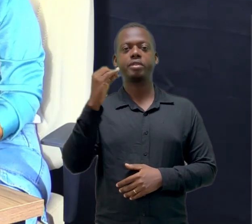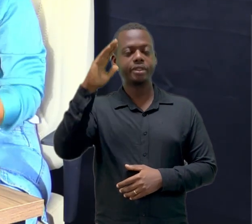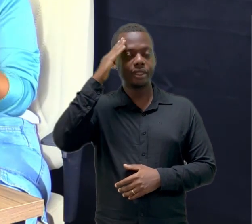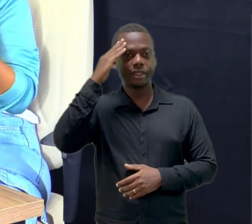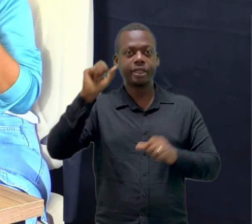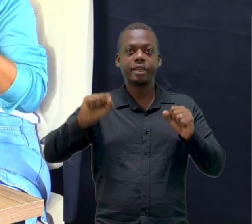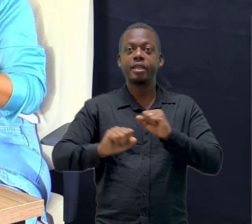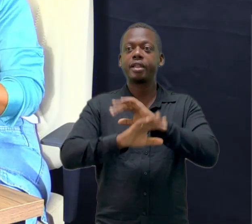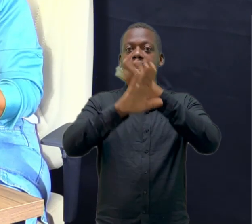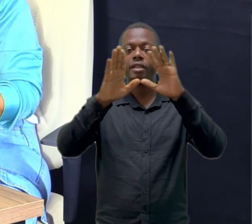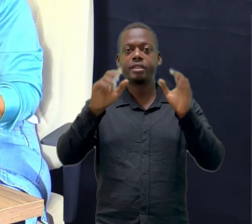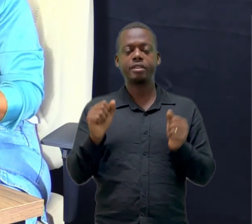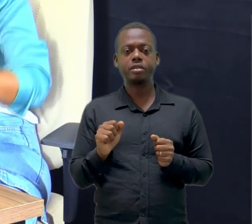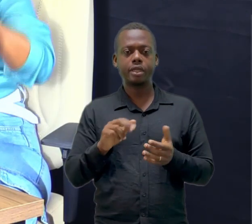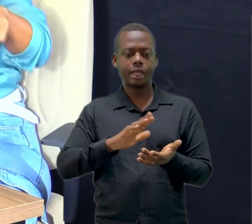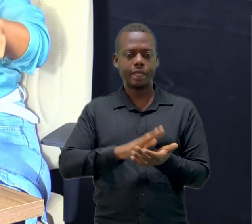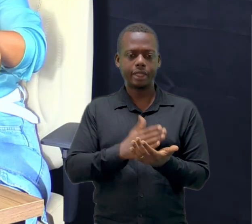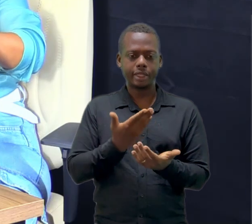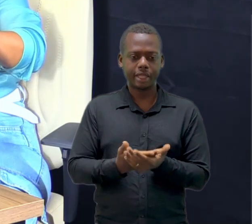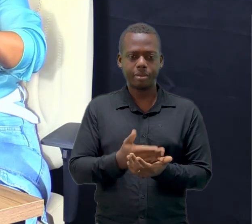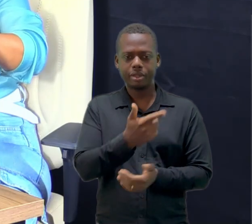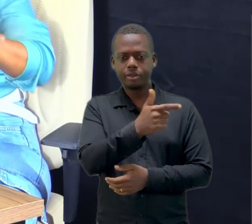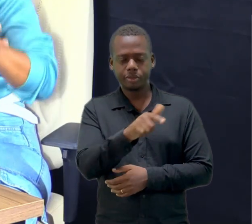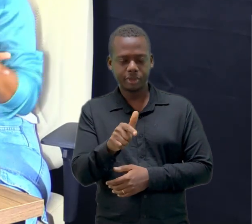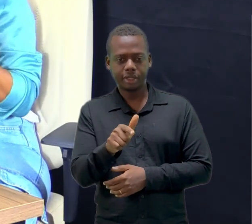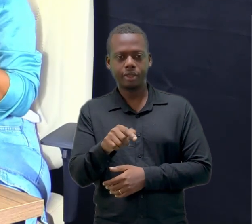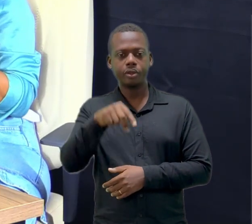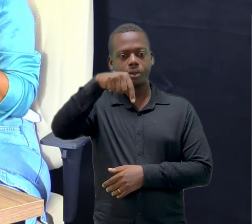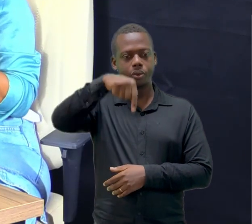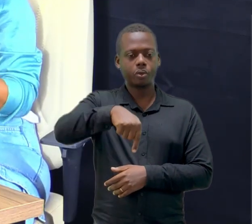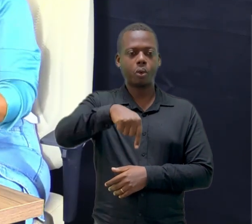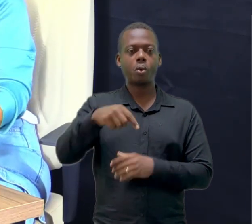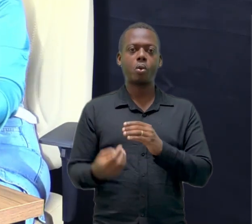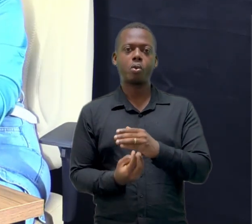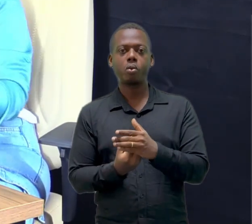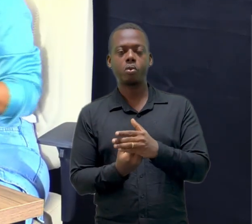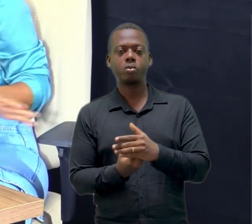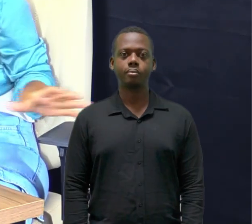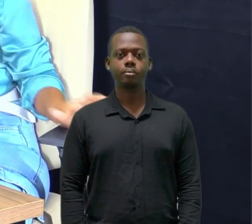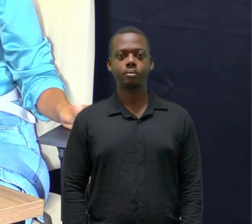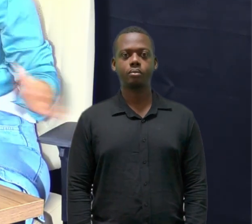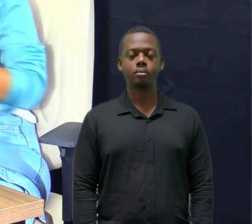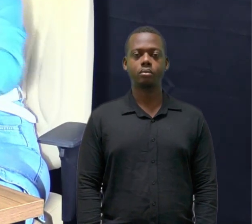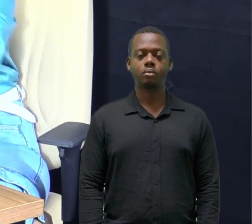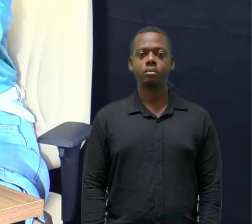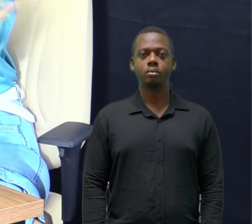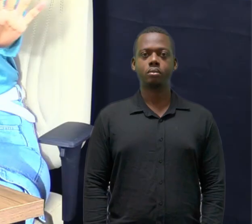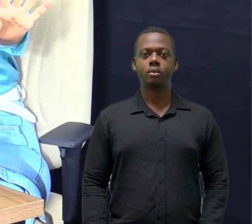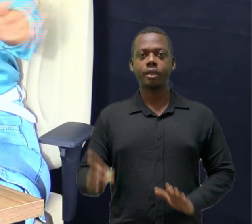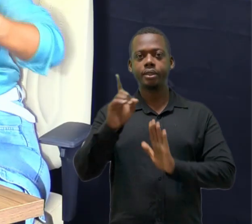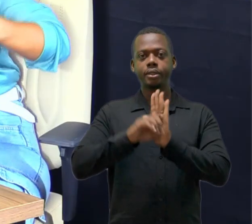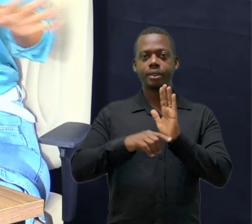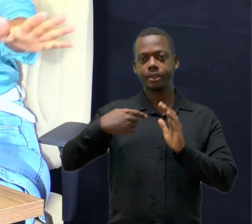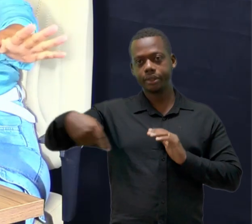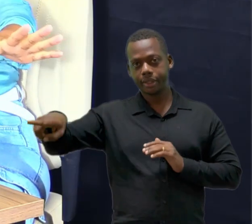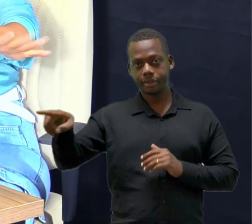entender que se você não coloca um intérprete naquele ambiente, você promove, né, o direito de entrar,